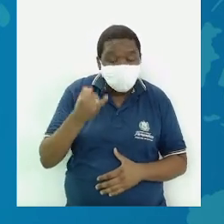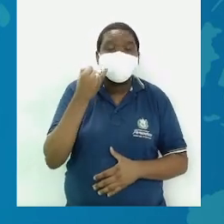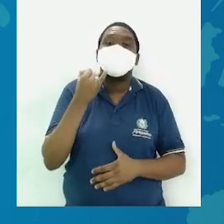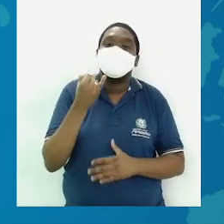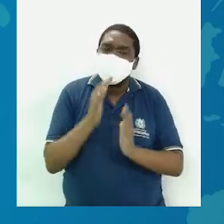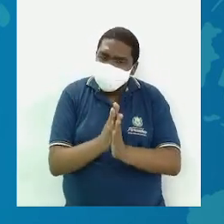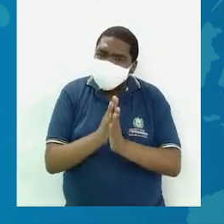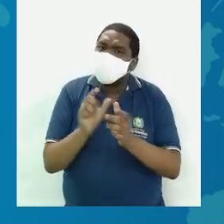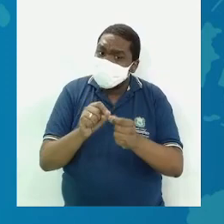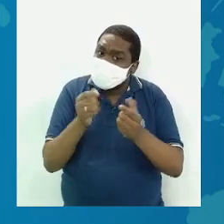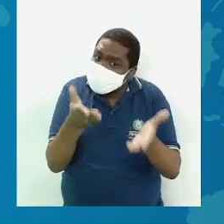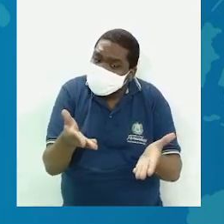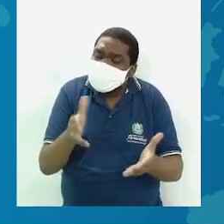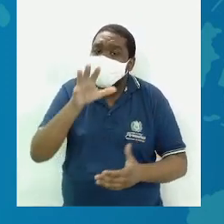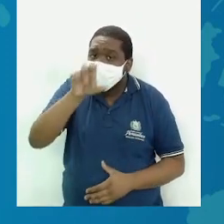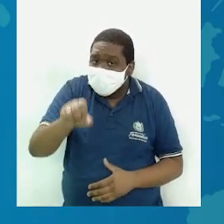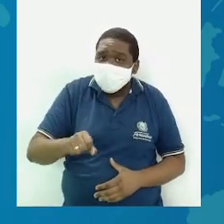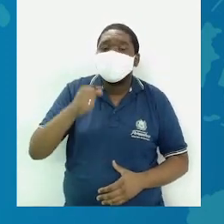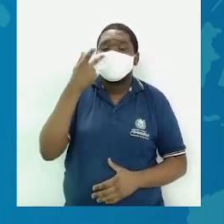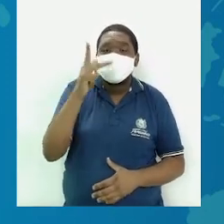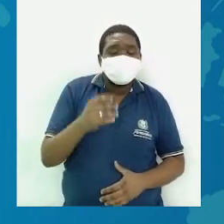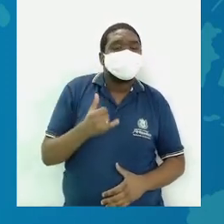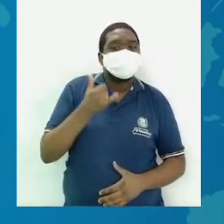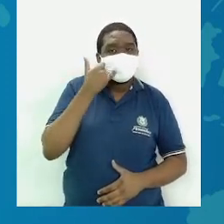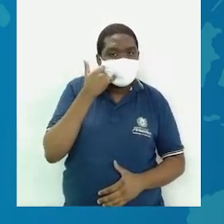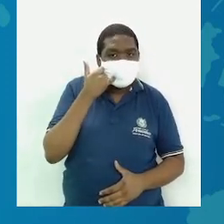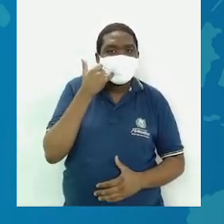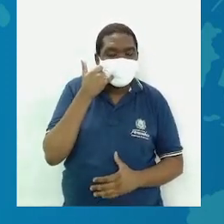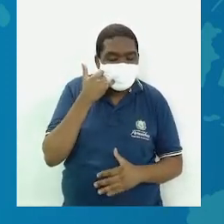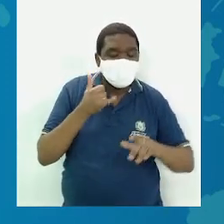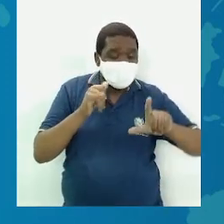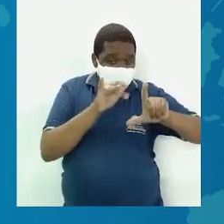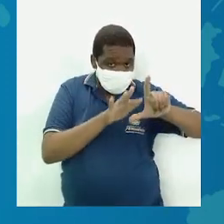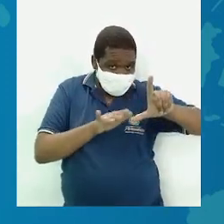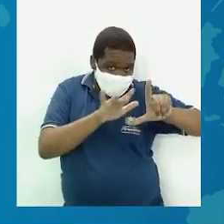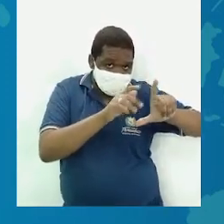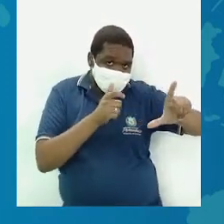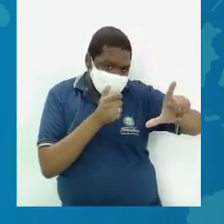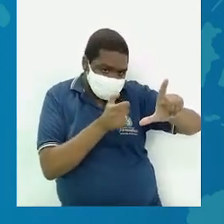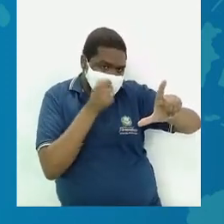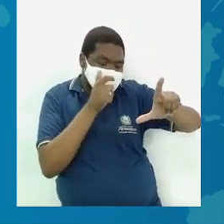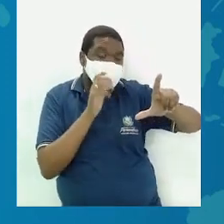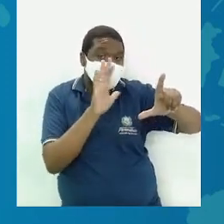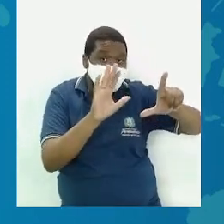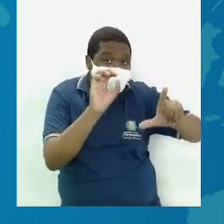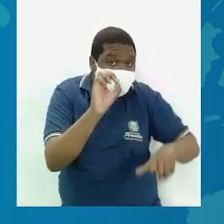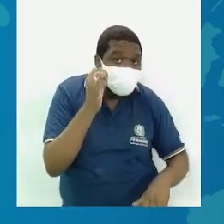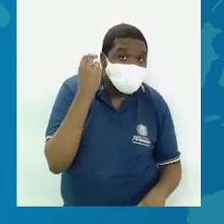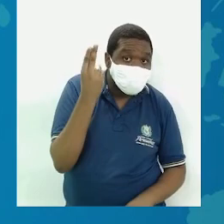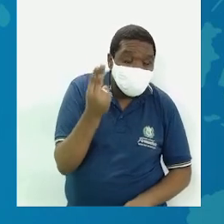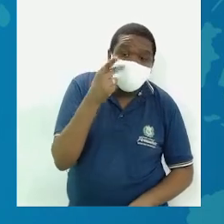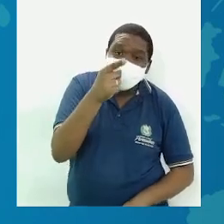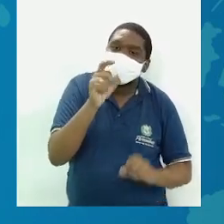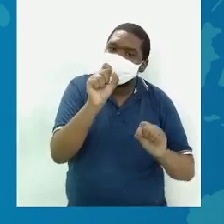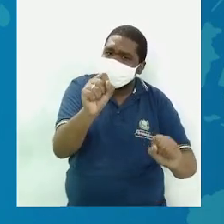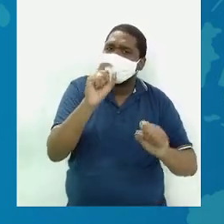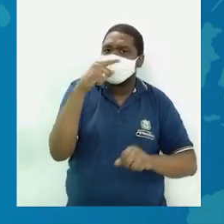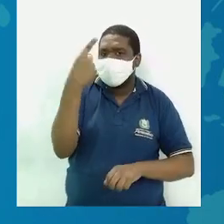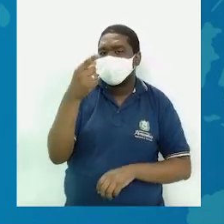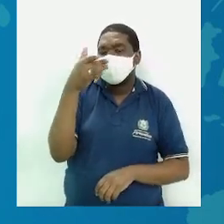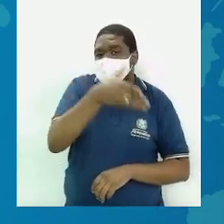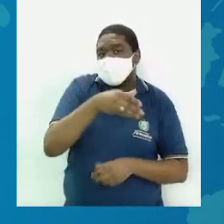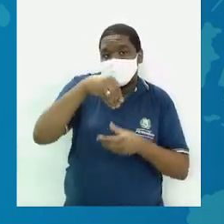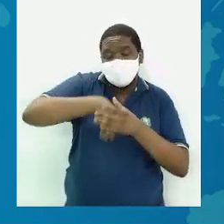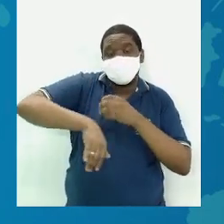deixem de fazer isso. Pegue o seu celular, aponte para o QR Code ou você pode depois ir lá no link